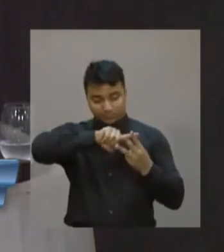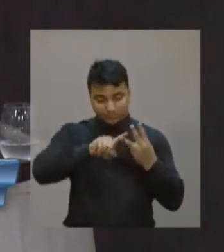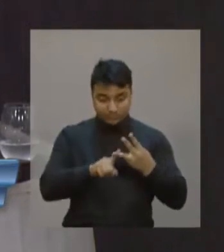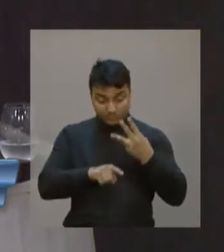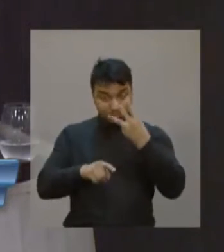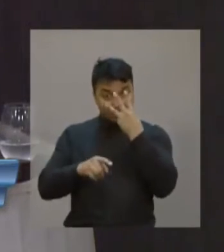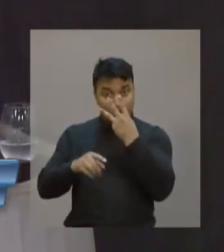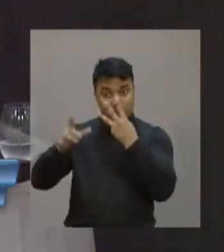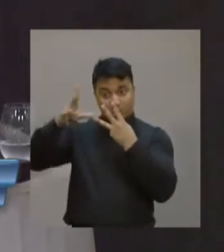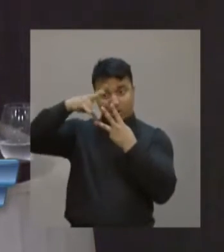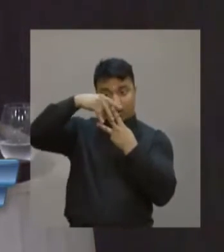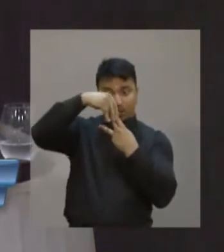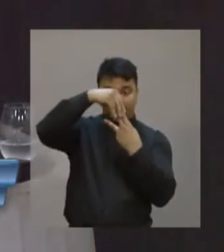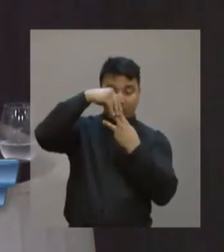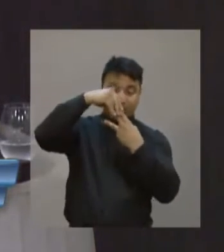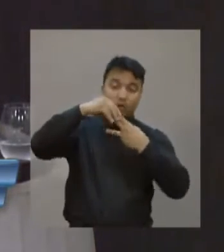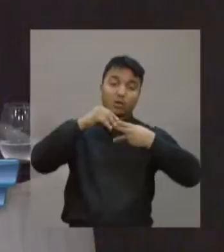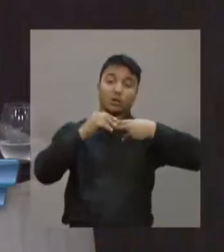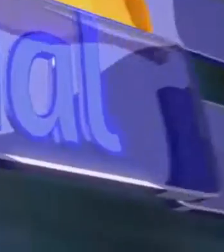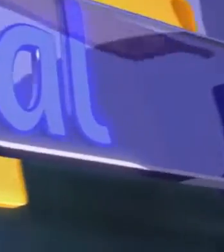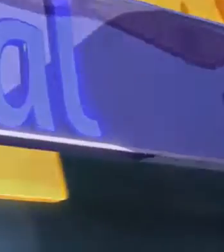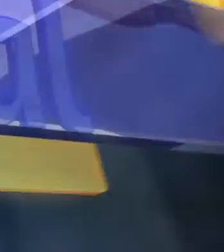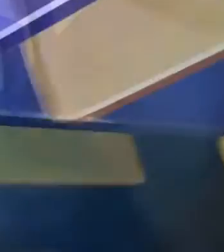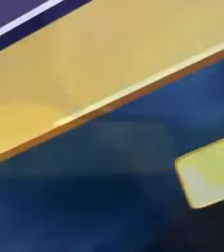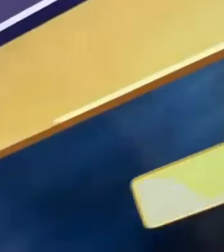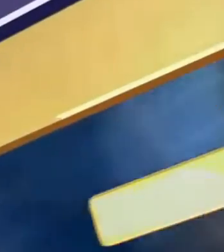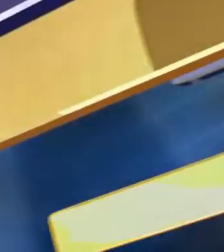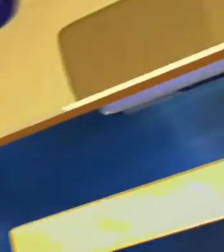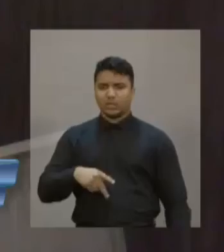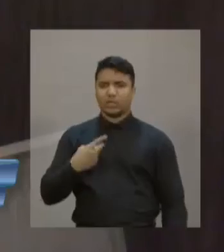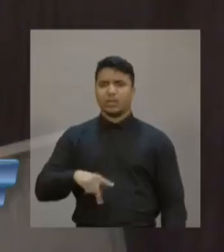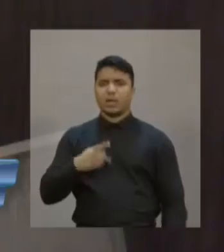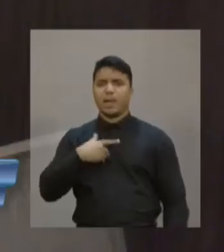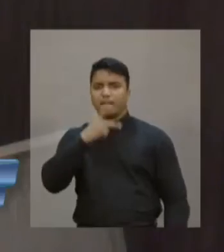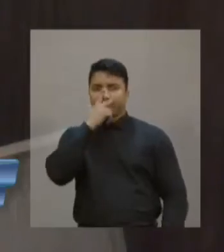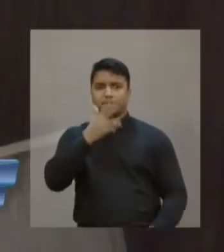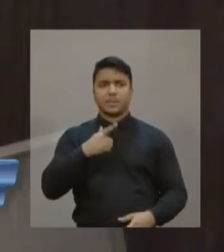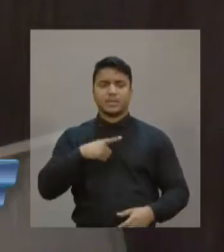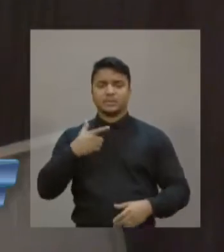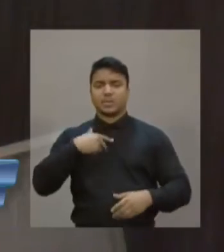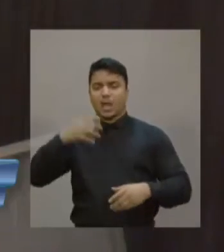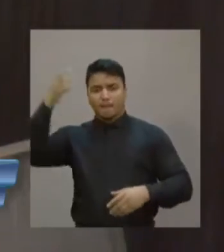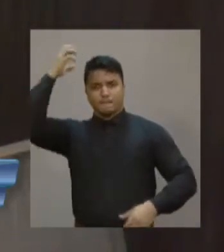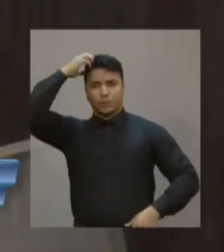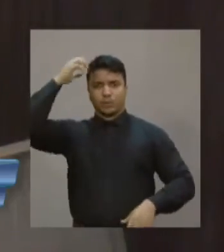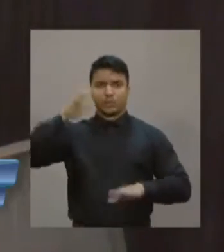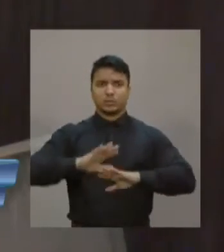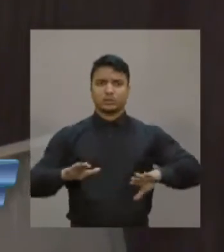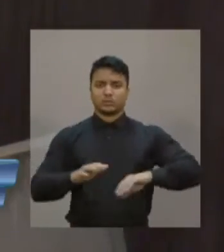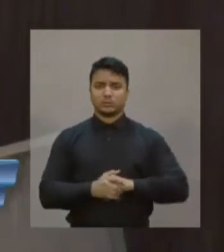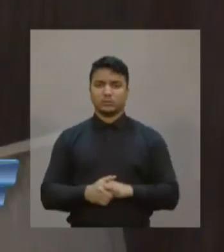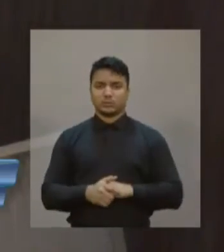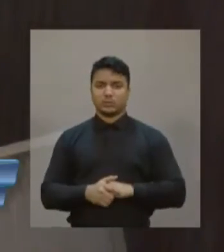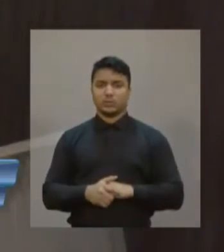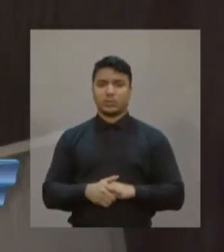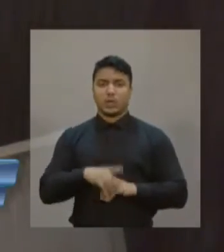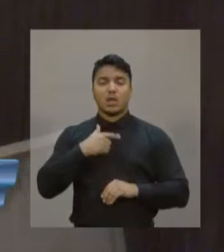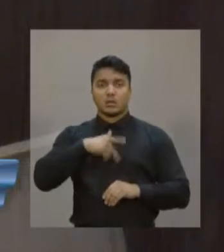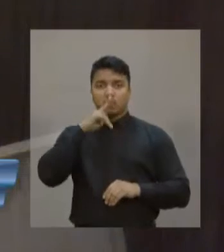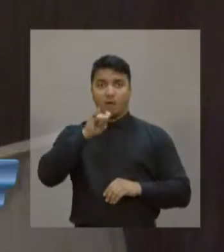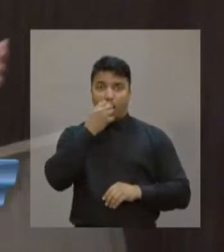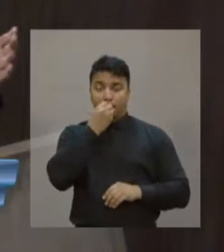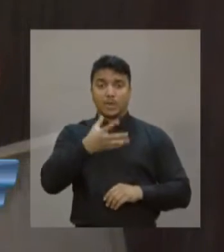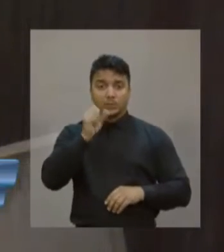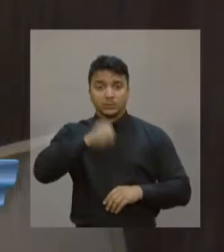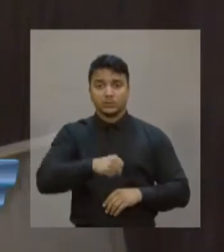sobre a importância do investimento em educação. O deputado Heitor Ferrer, do Solidariedade, falou sobre a importância